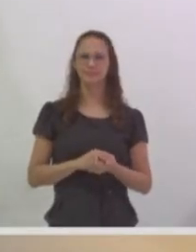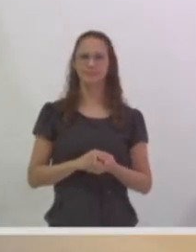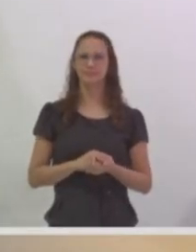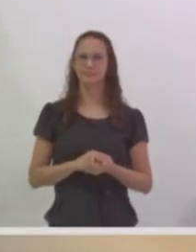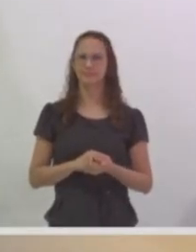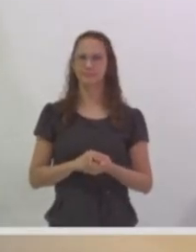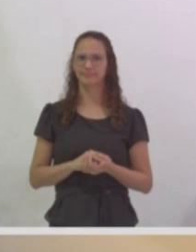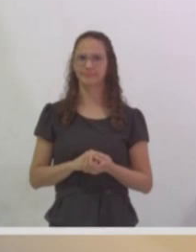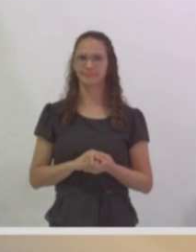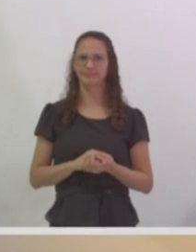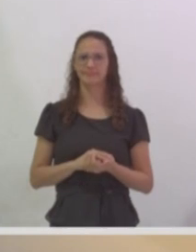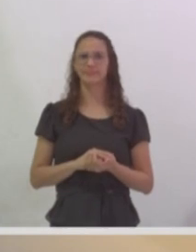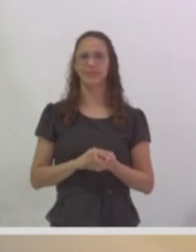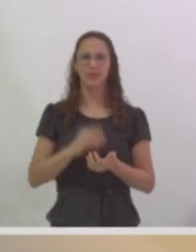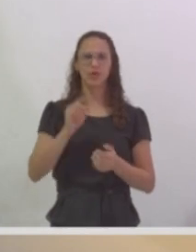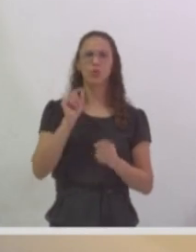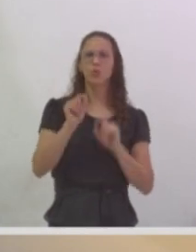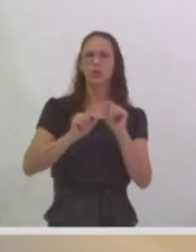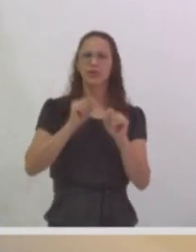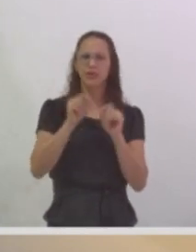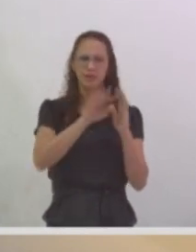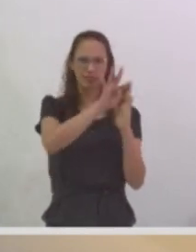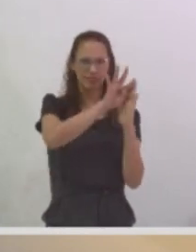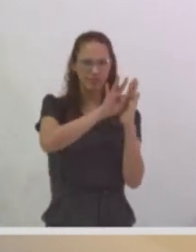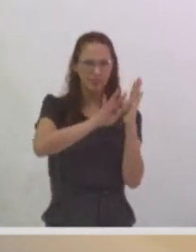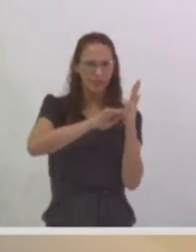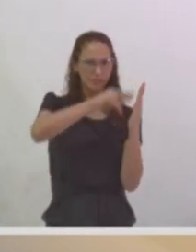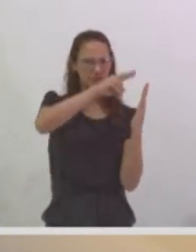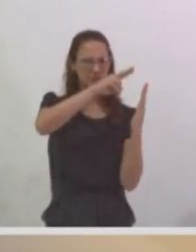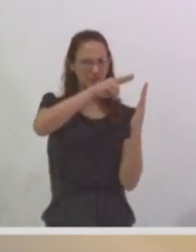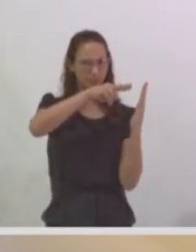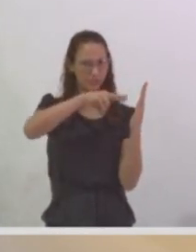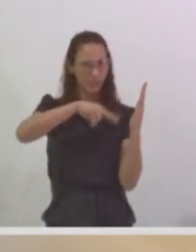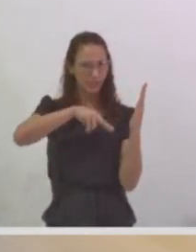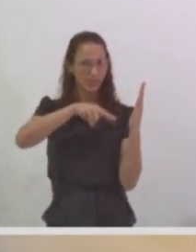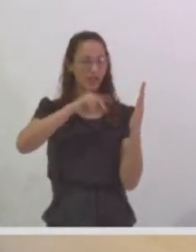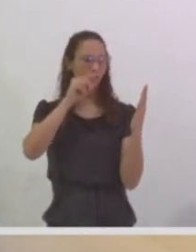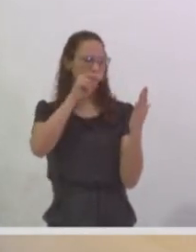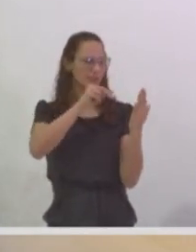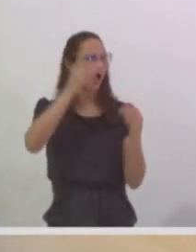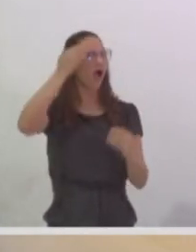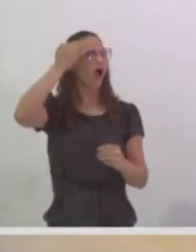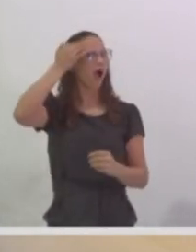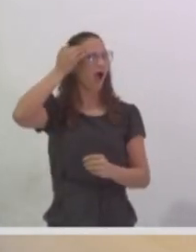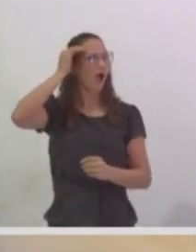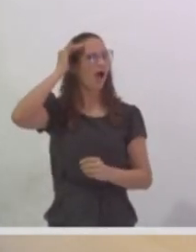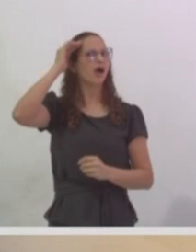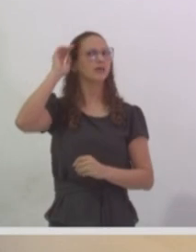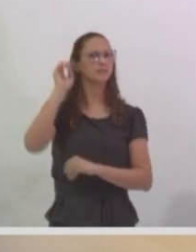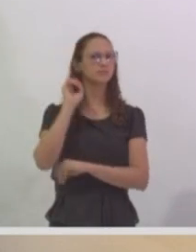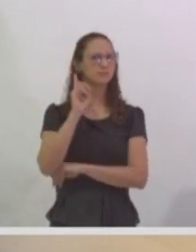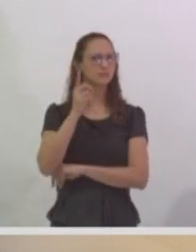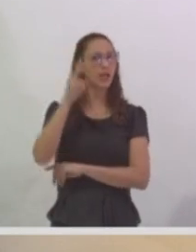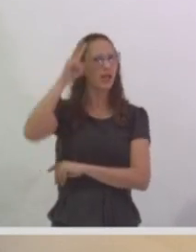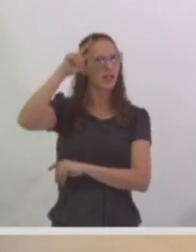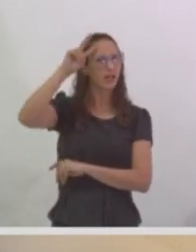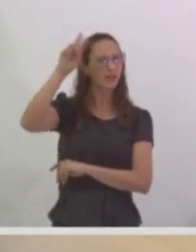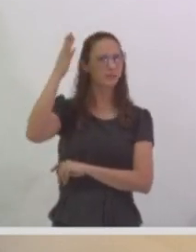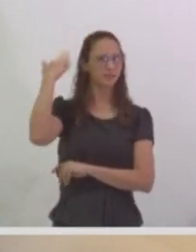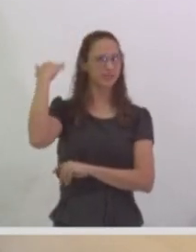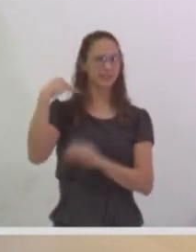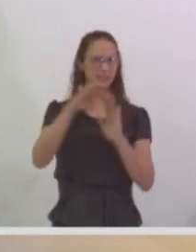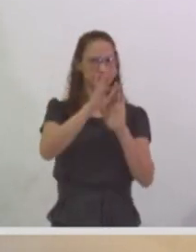você entender aquele texto que foi lido. Tá lembrado do nosso último texto que foi lido? Isso, aquele da aula